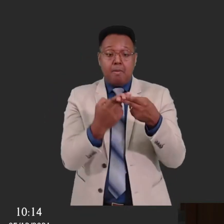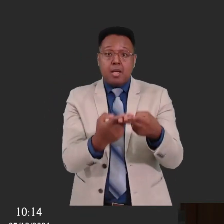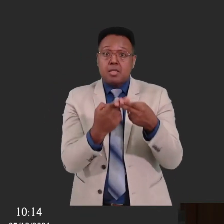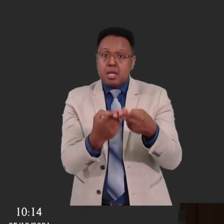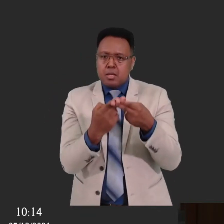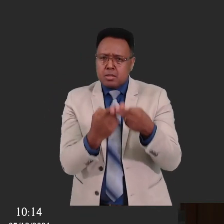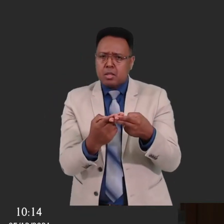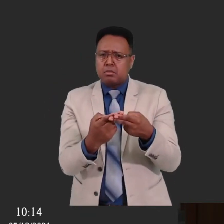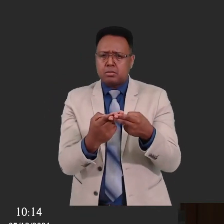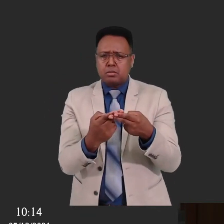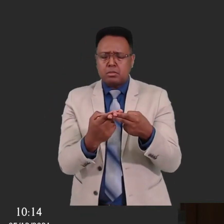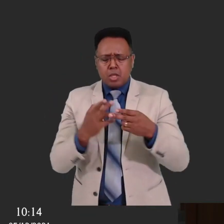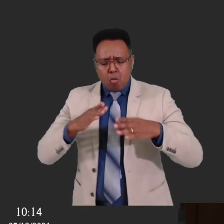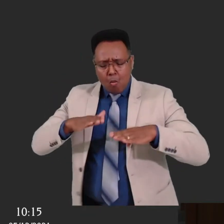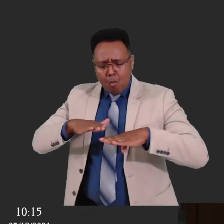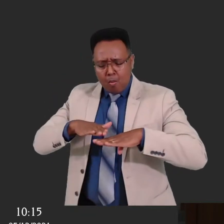mansidão